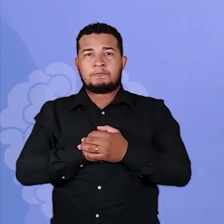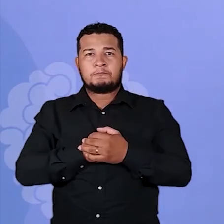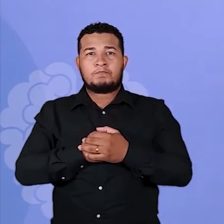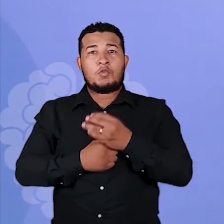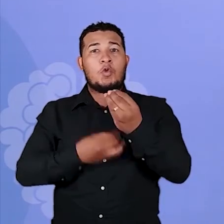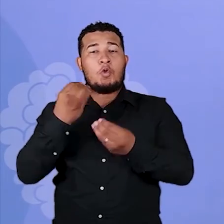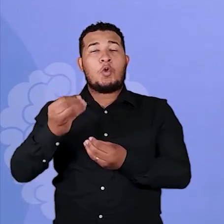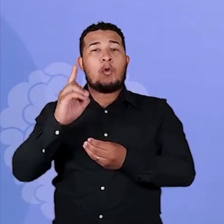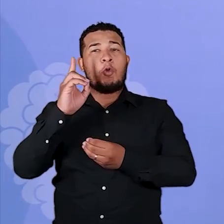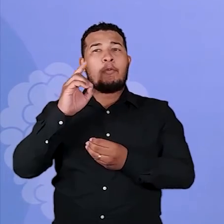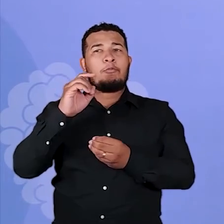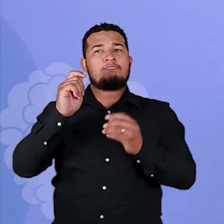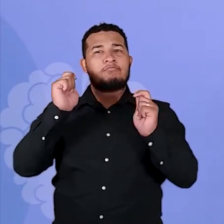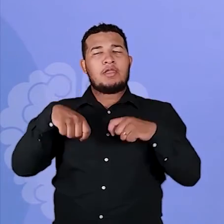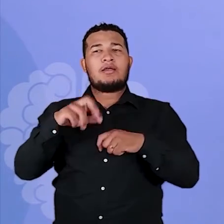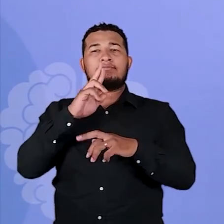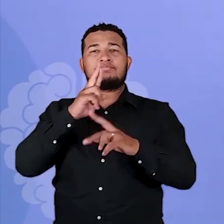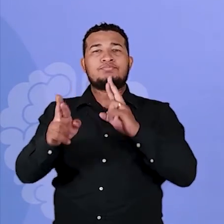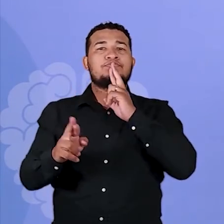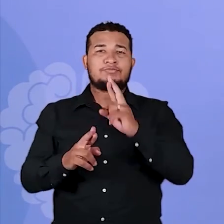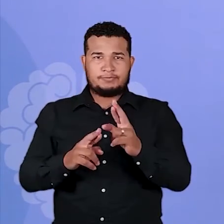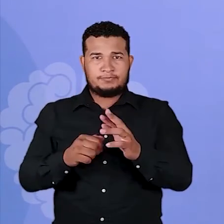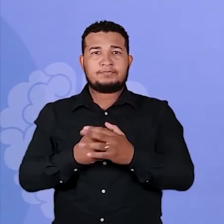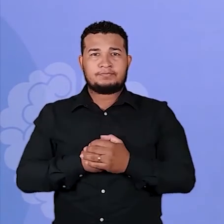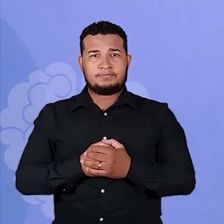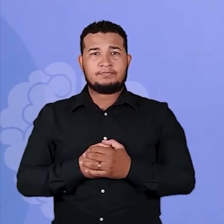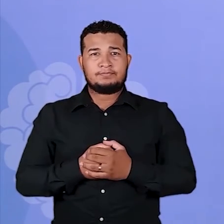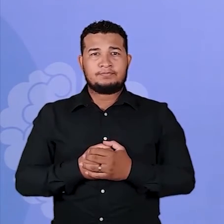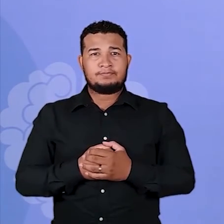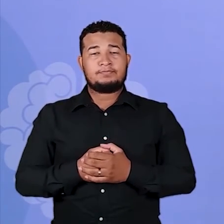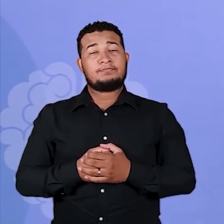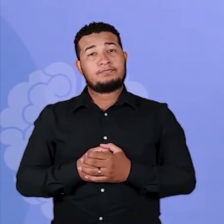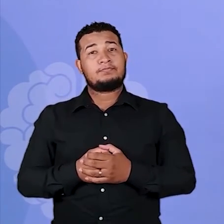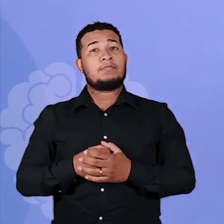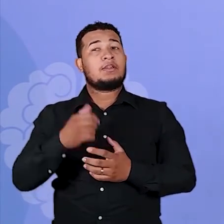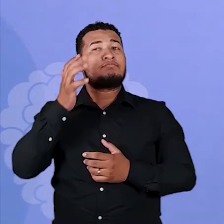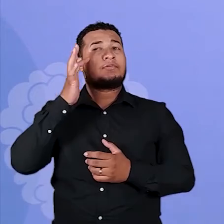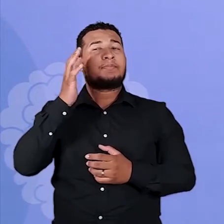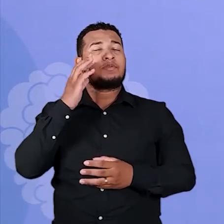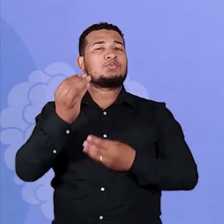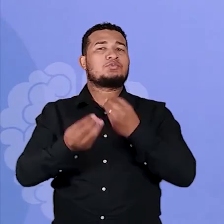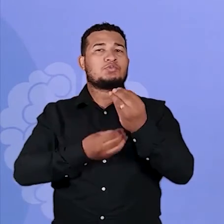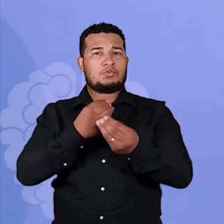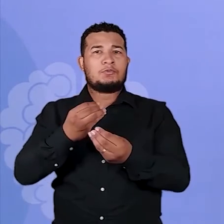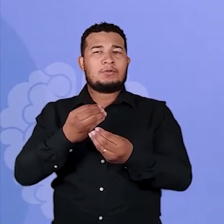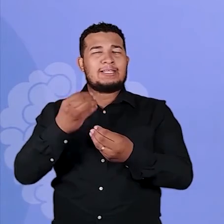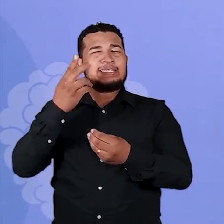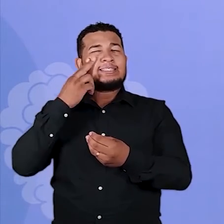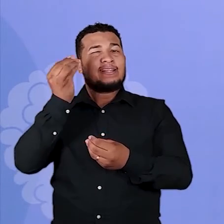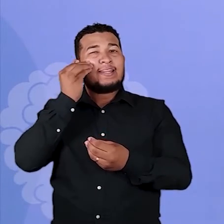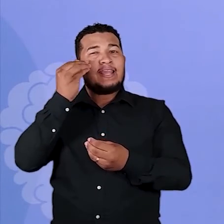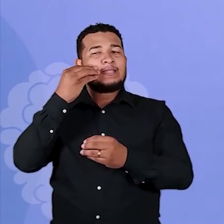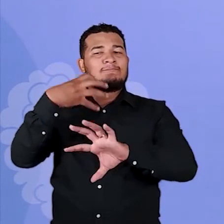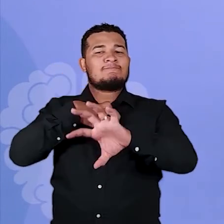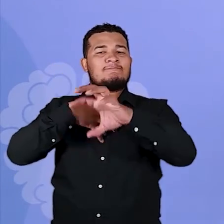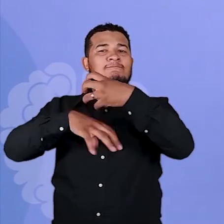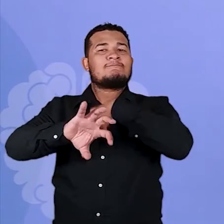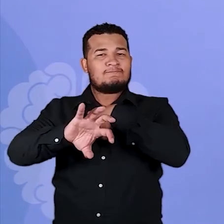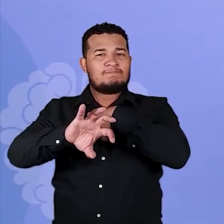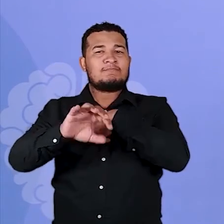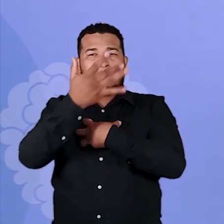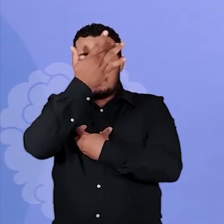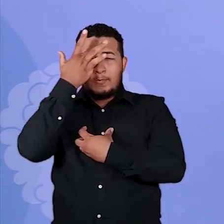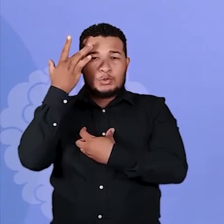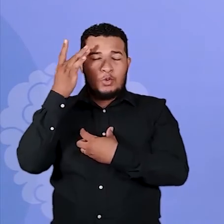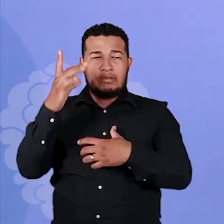agora. Como é que a gente responde esse dilema? Para pensar. Tenta se colocar no lugar